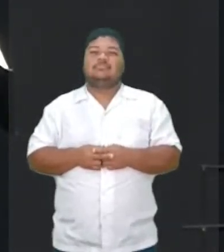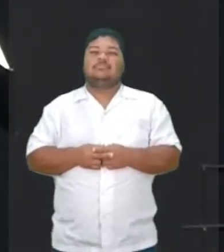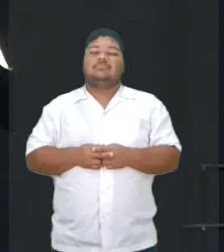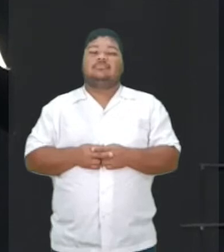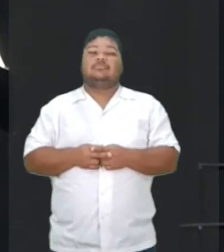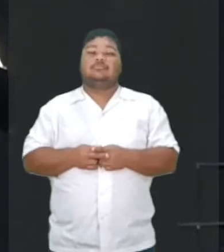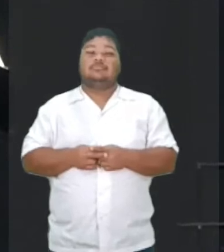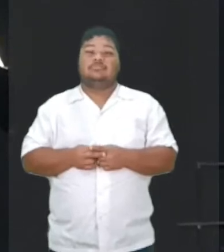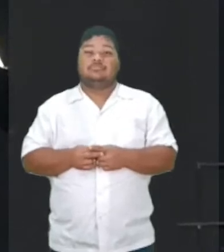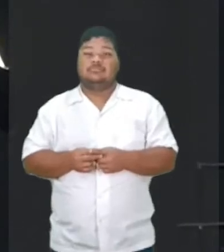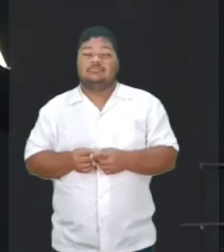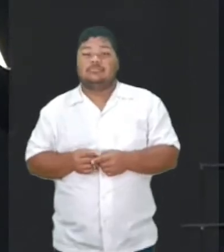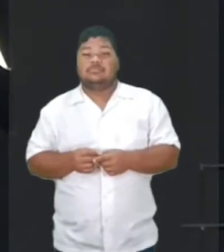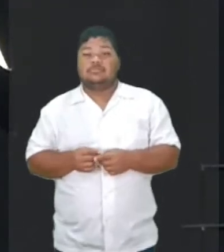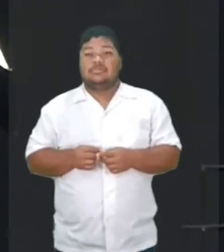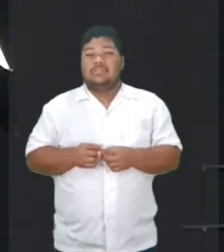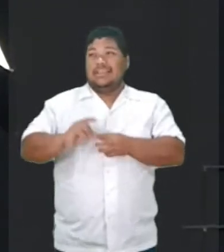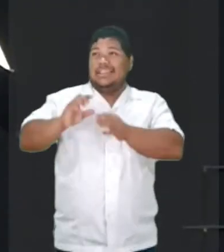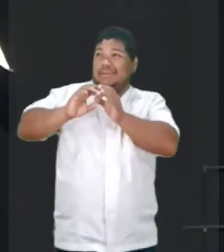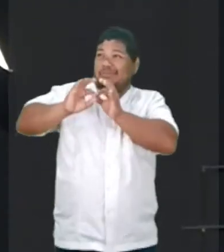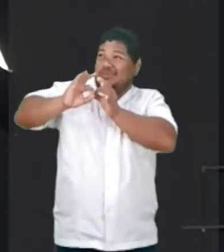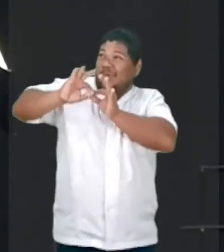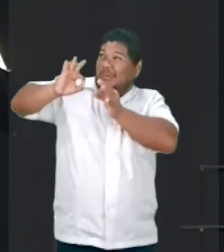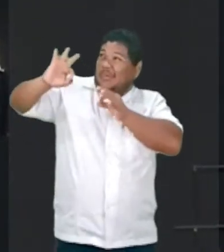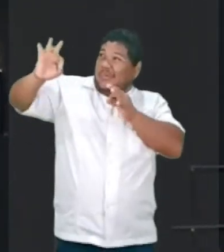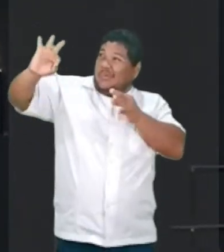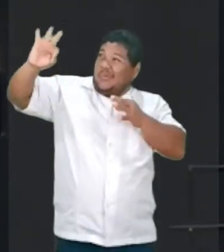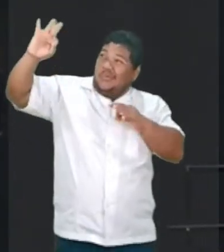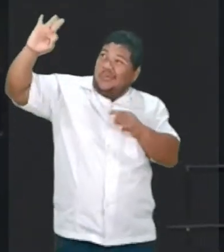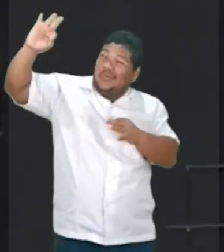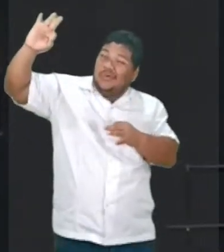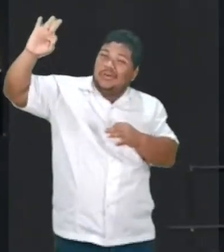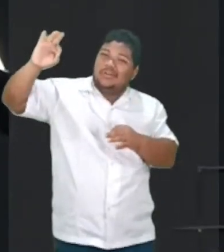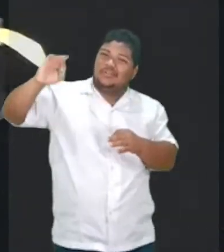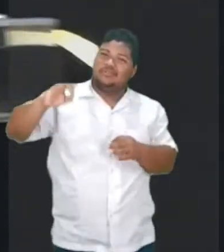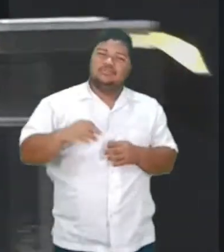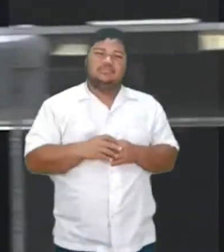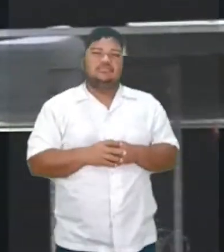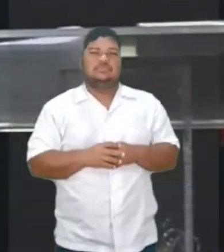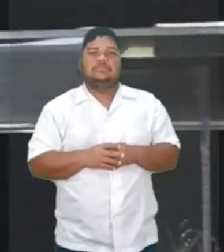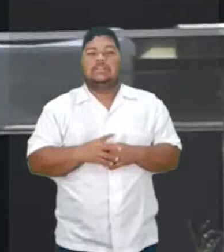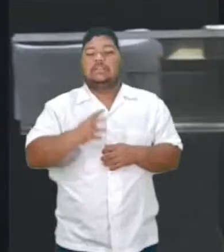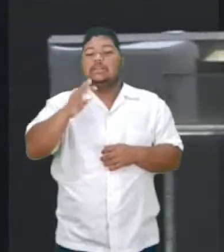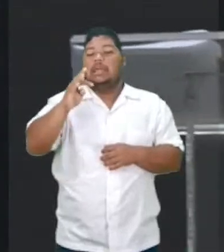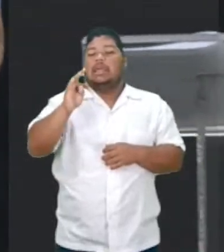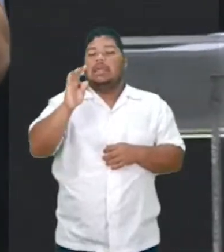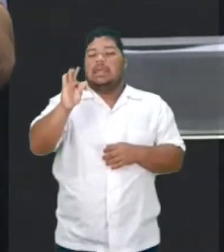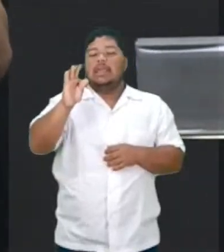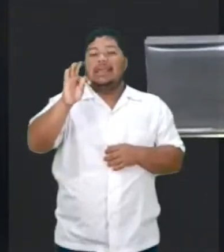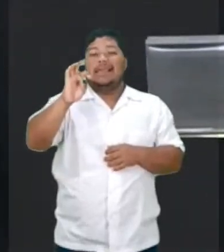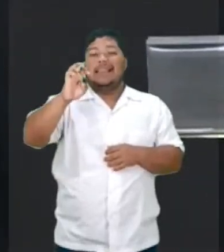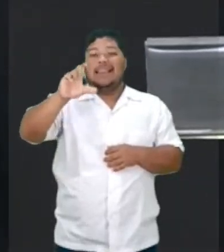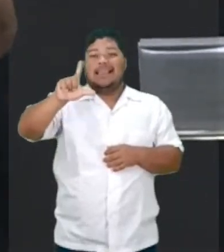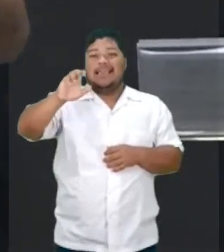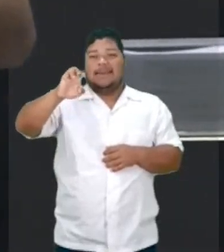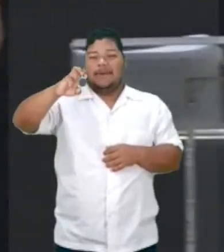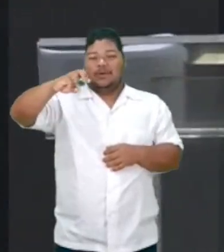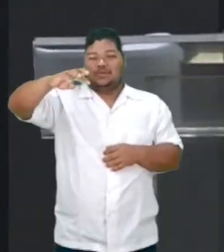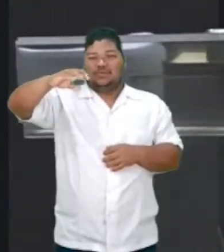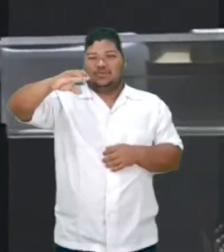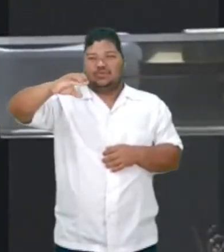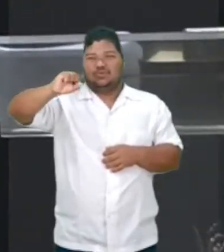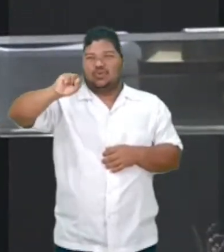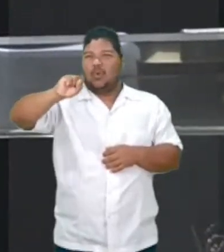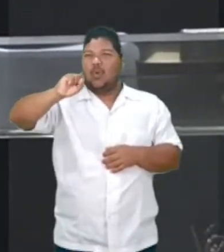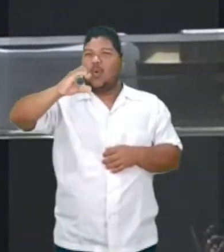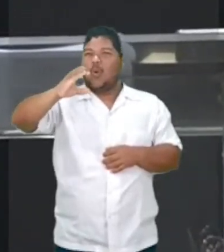de 25 metros de altura. E esse telescópio, ele é